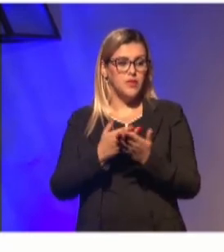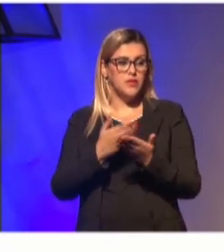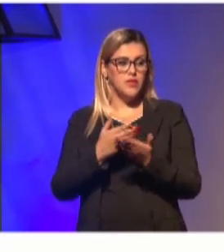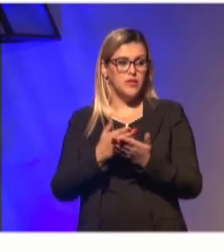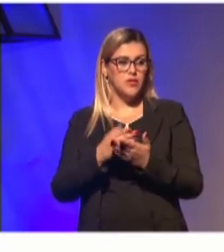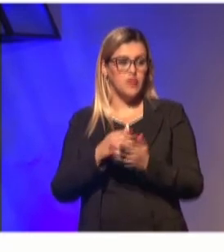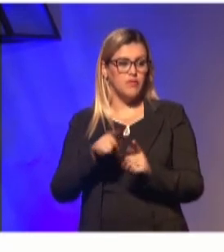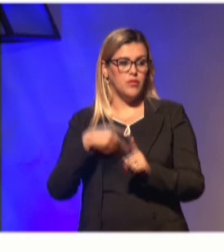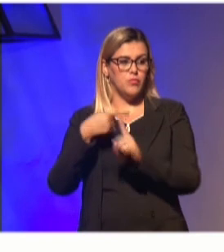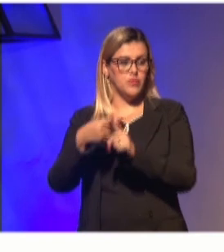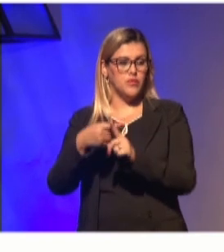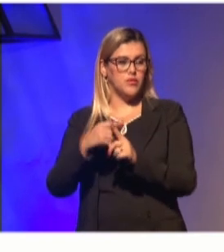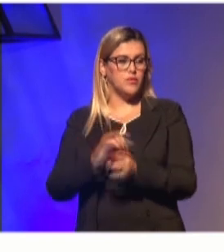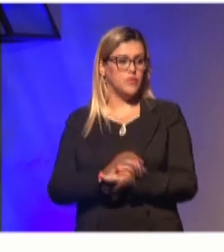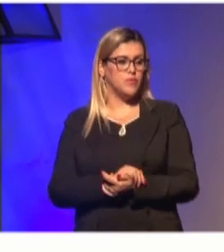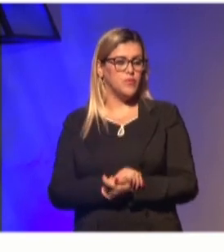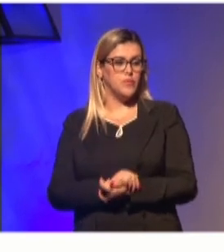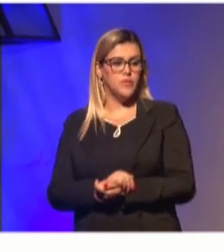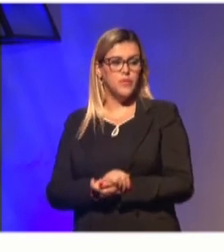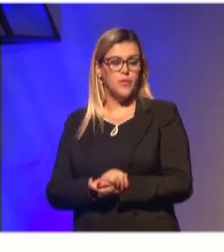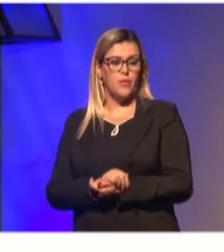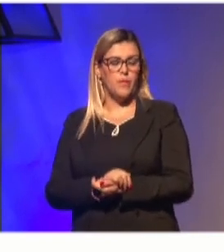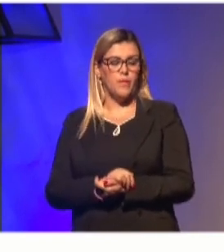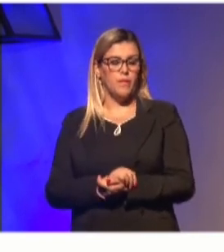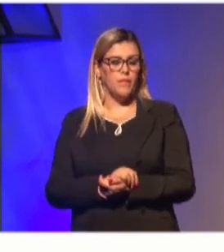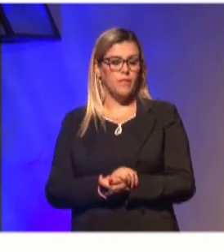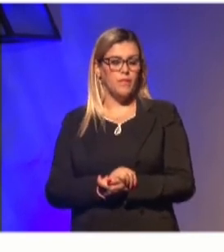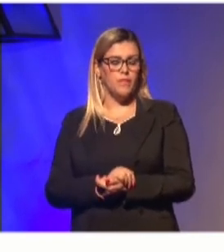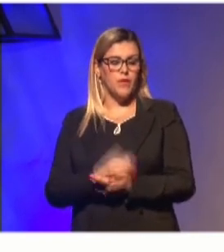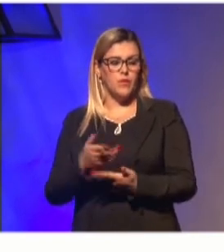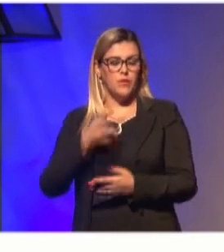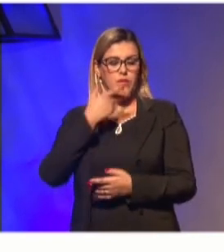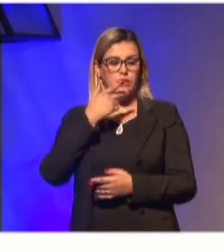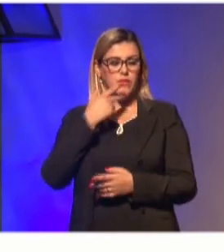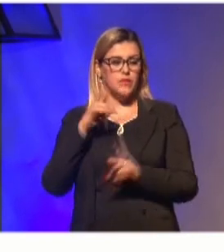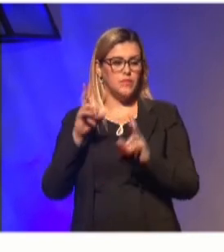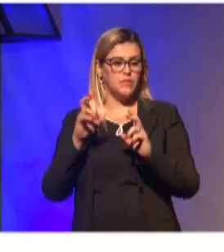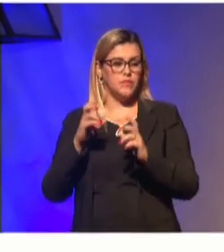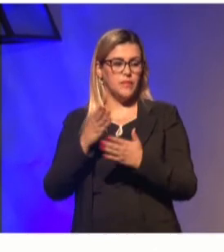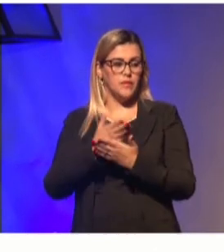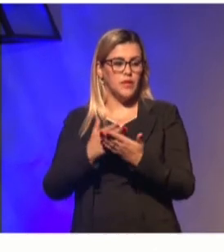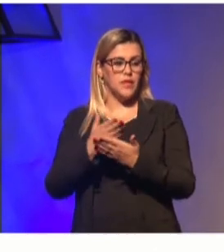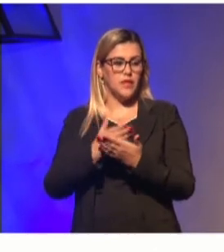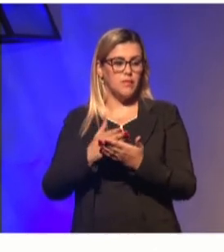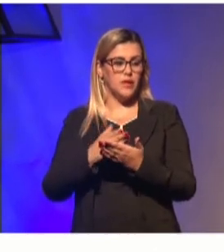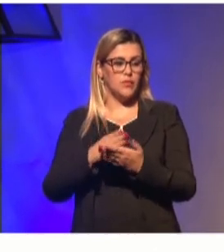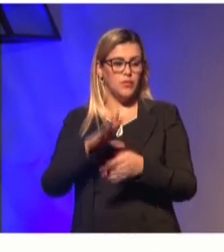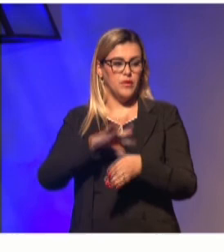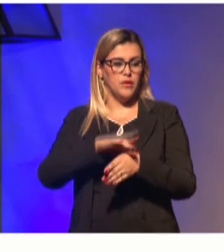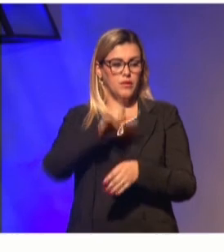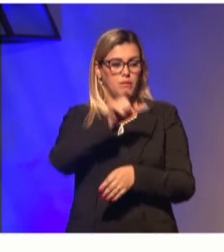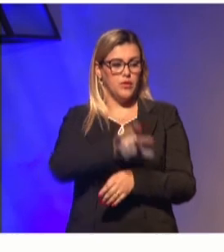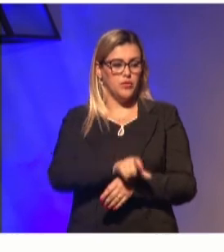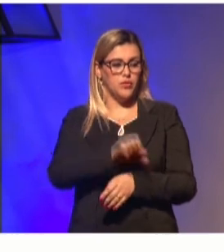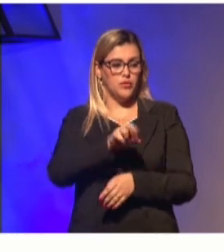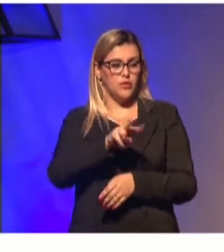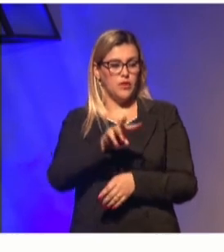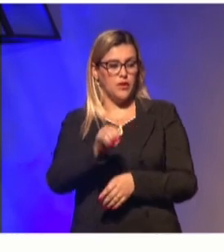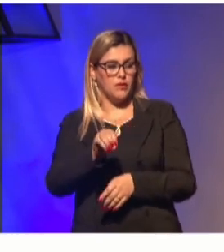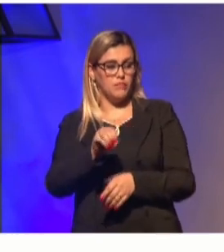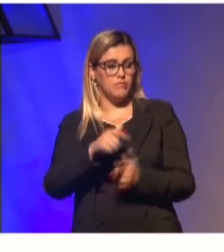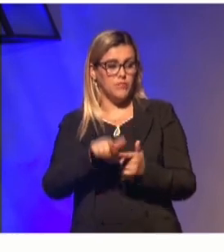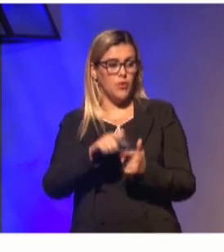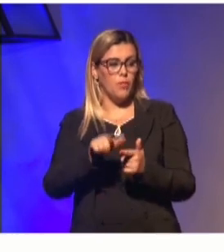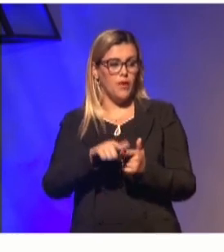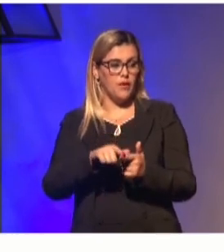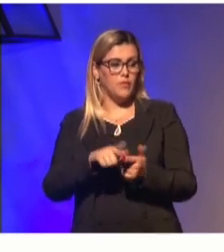efeitos positivos. Bom, quando a gente fala, então, de tratar pacientes com lesões nervosas periféricas, então hoje eu estou